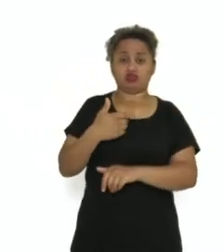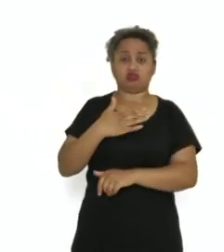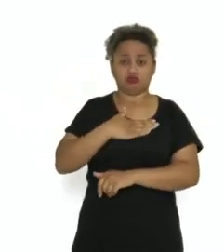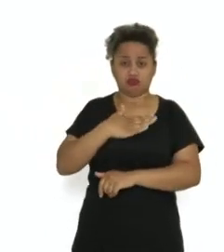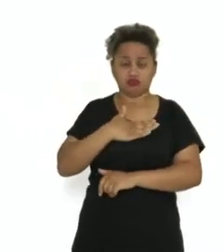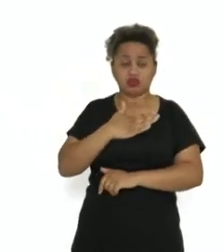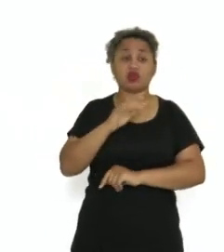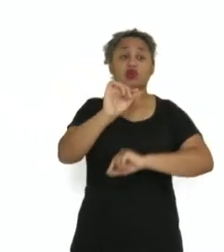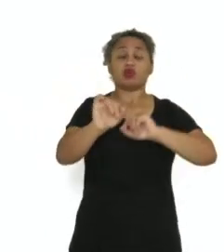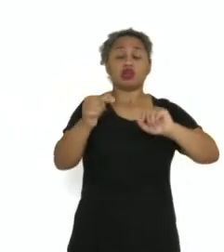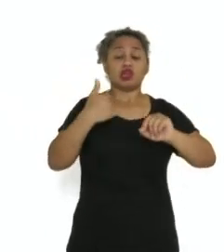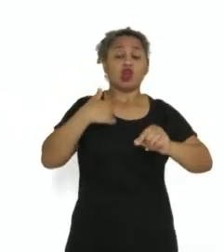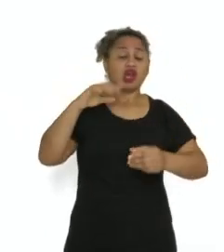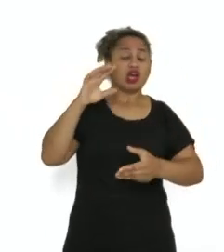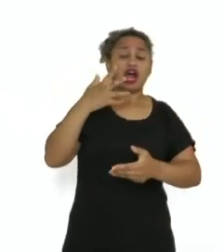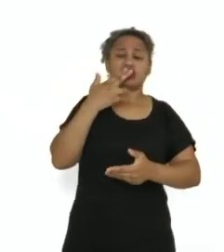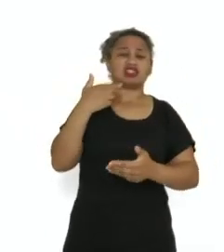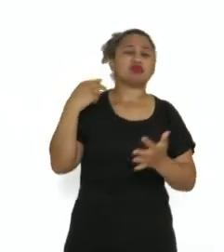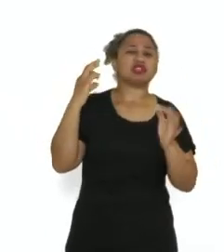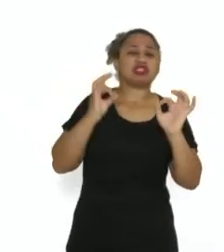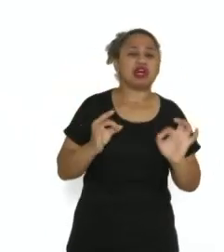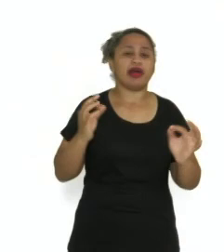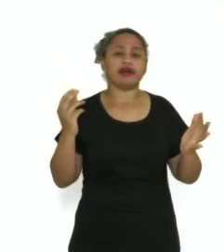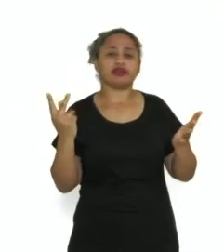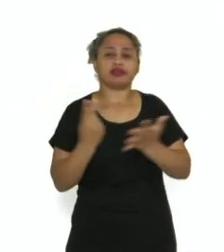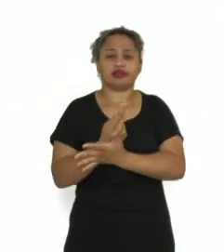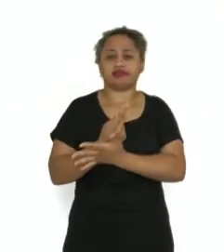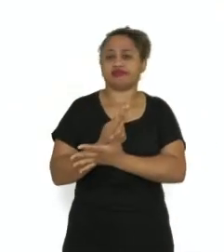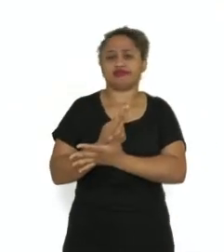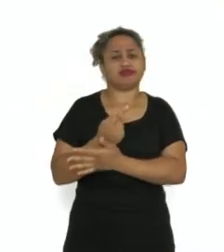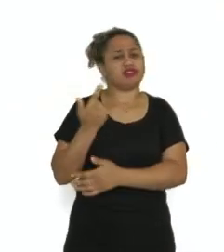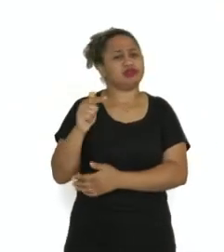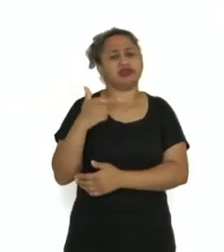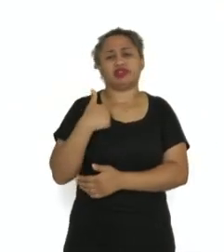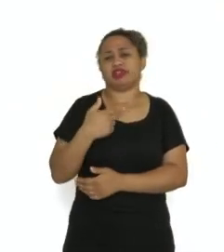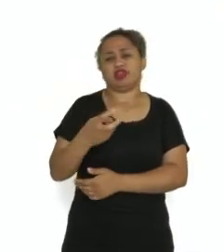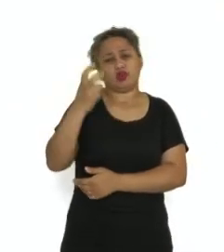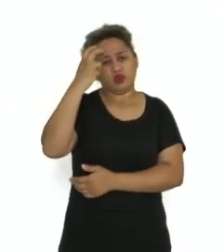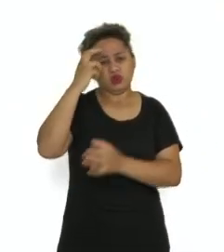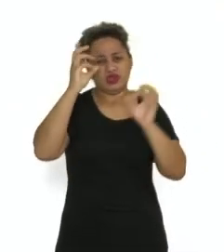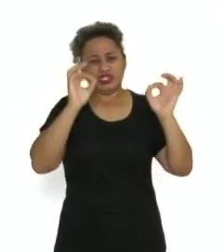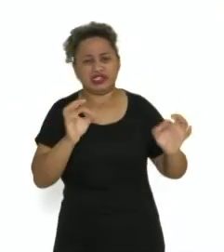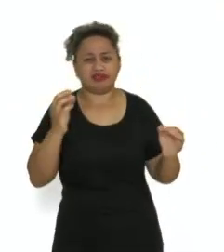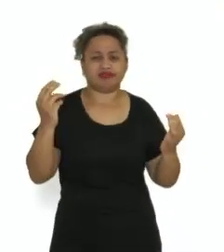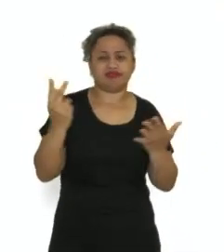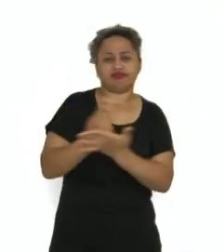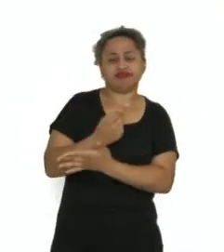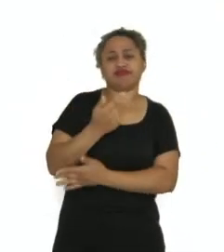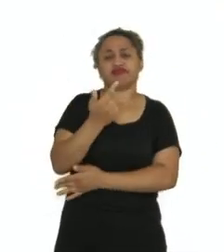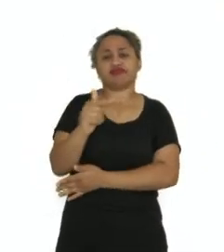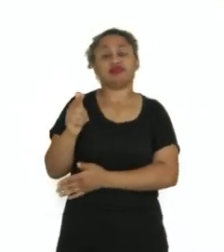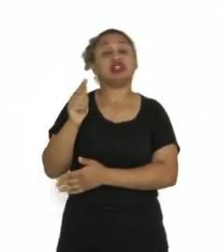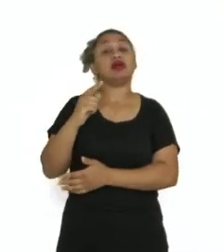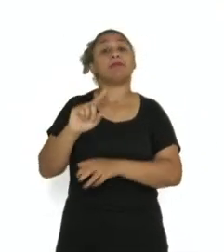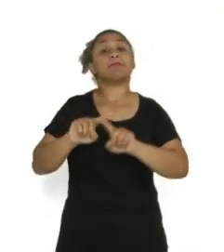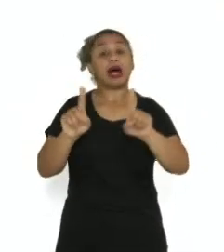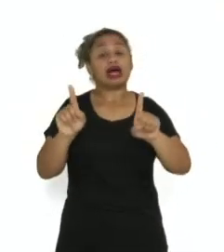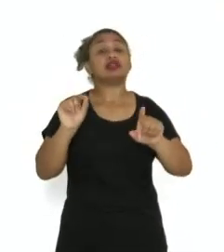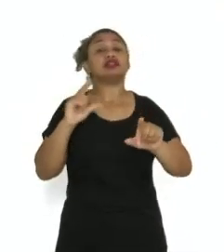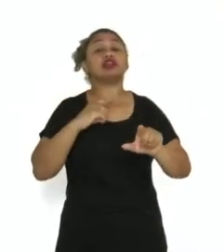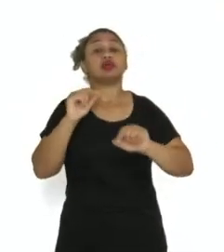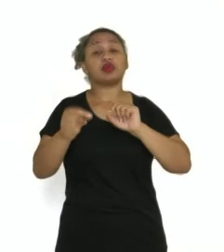do que consideramos como correto, né? Não existe uma cultura correta, existe culturas diferentes.